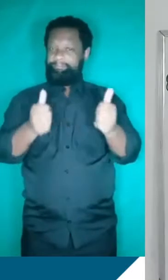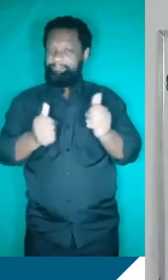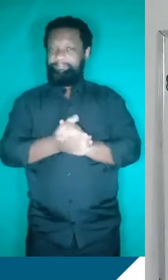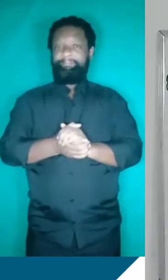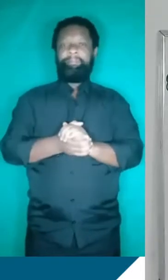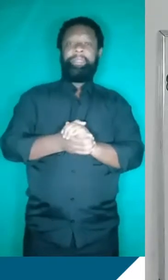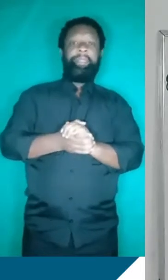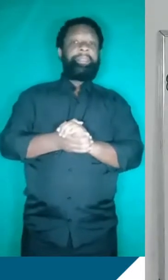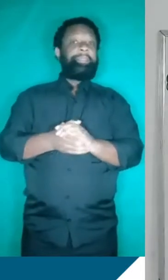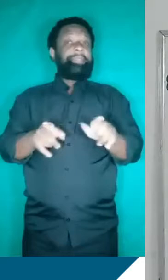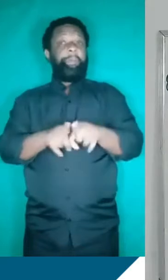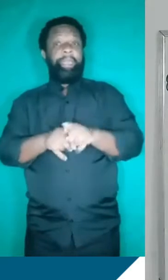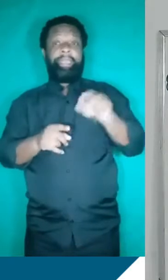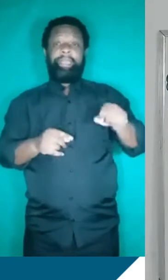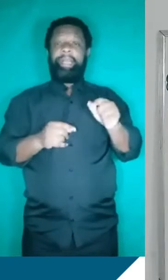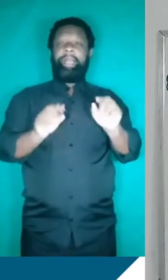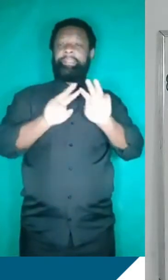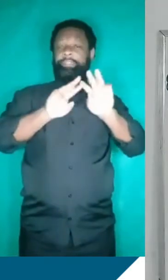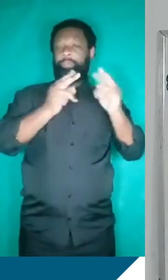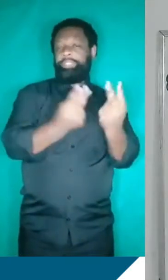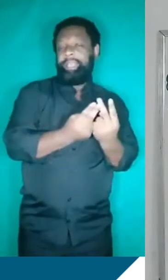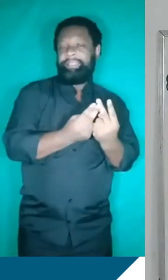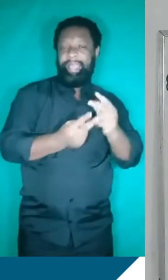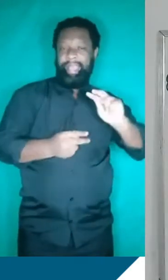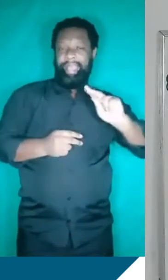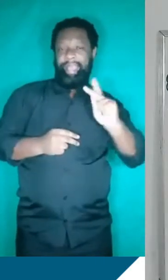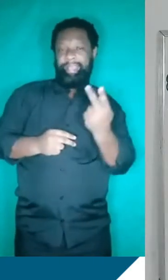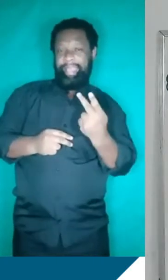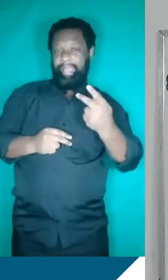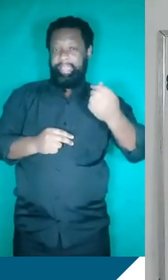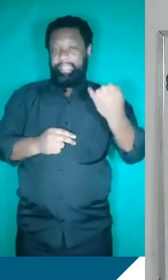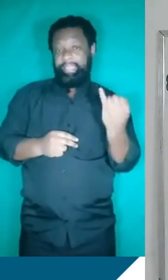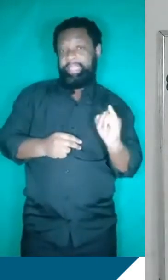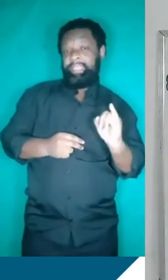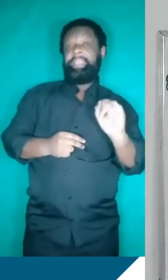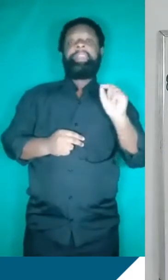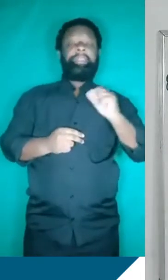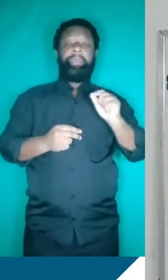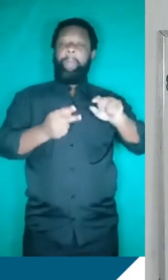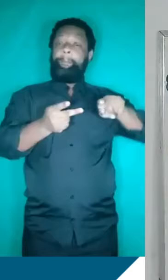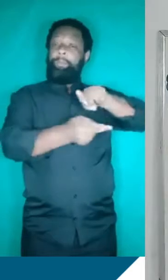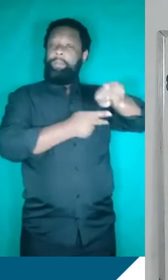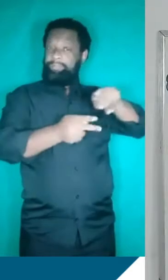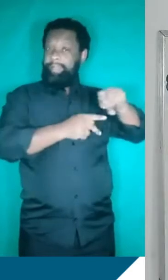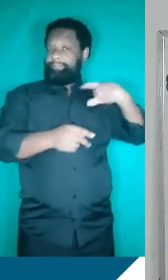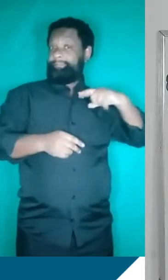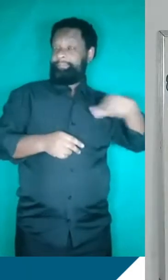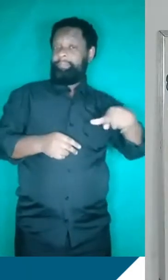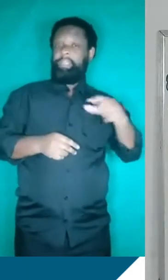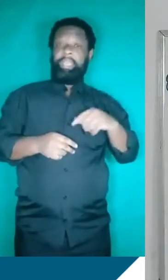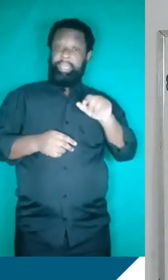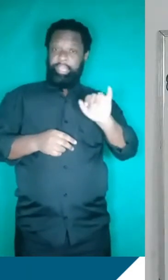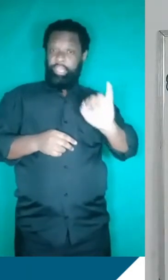de fusão, tudo bem? Essa substância HI, ela já tem uma certa polaridade, nós já comentamos sobre